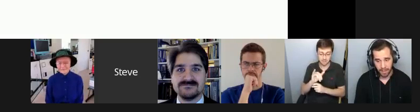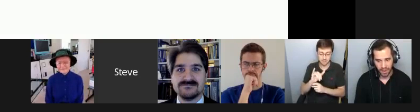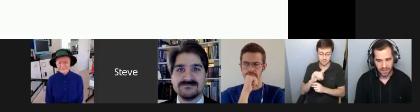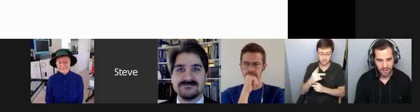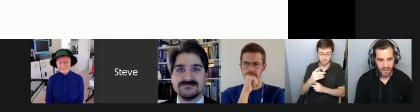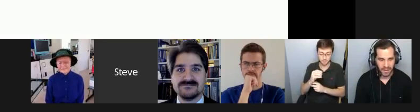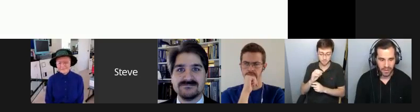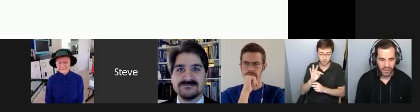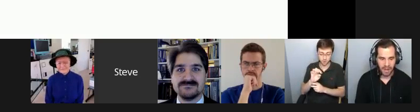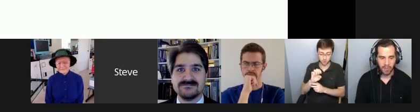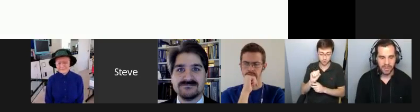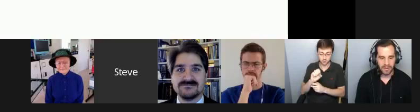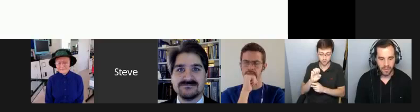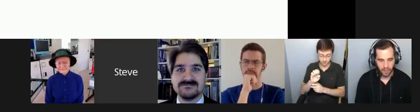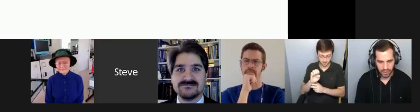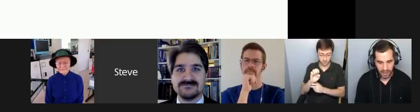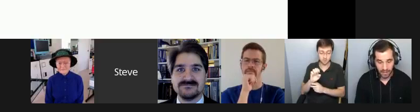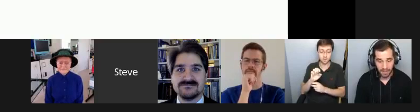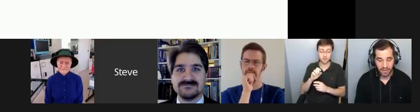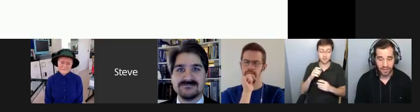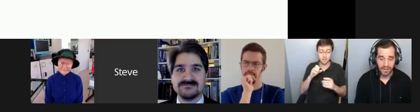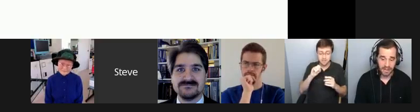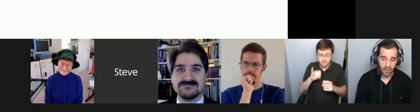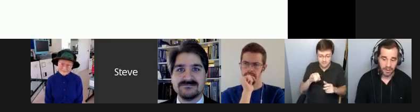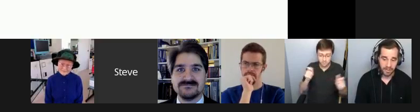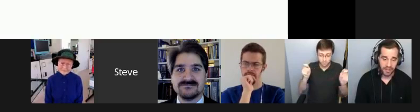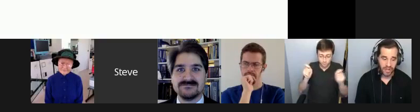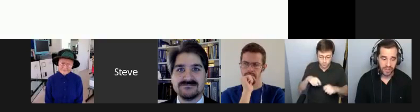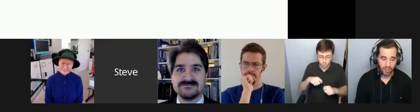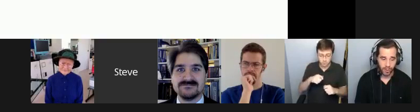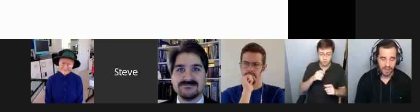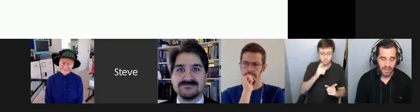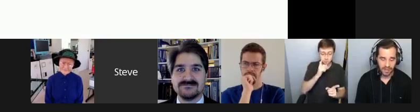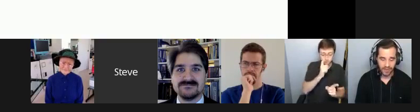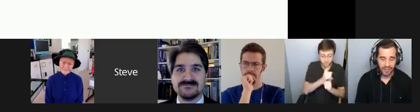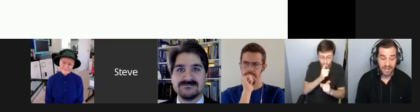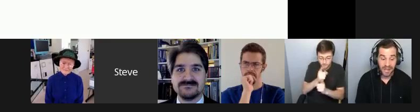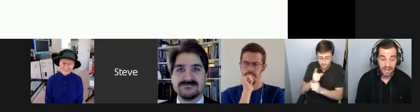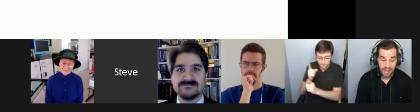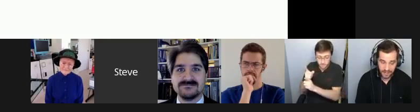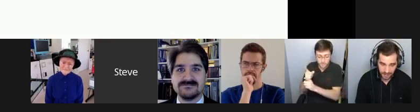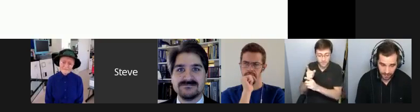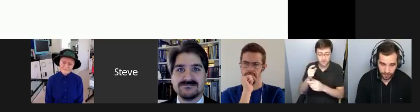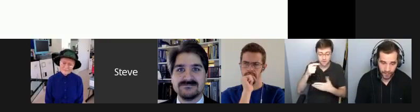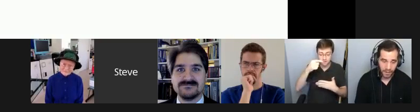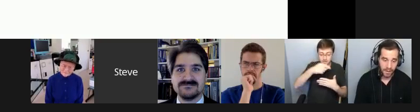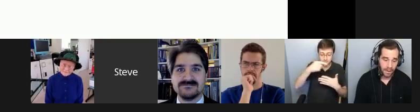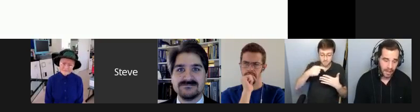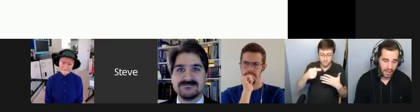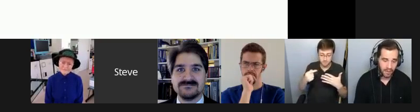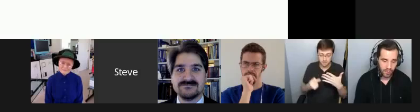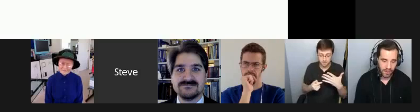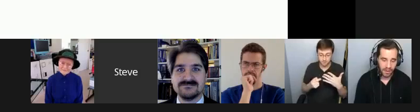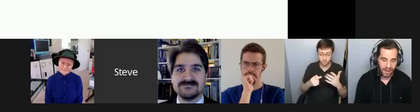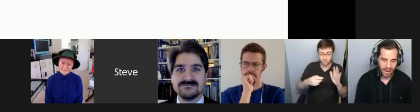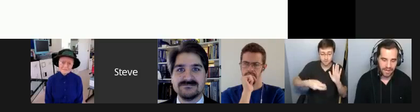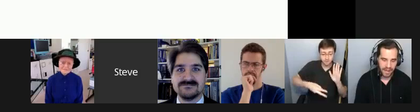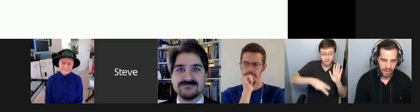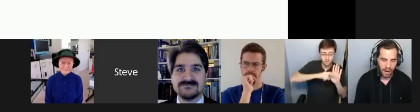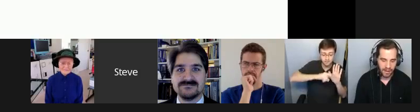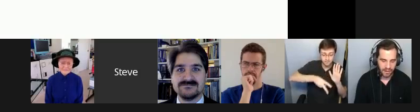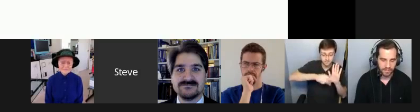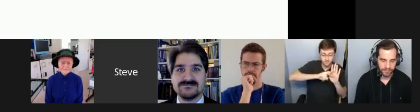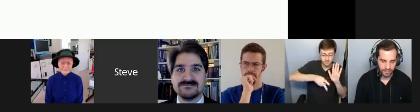levanta-se a hipótese de que é possível encontrar elementos de descrições imagéticas no processo de sinalização da leitura